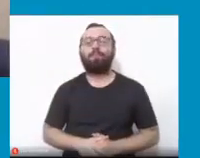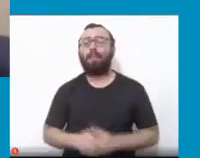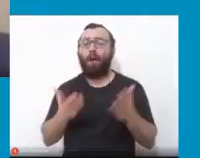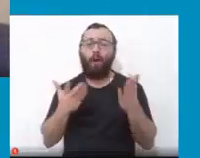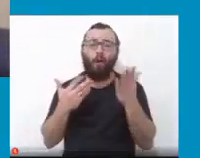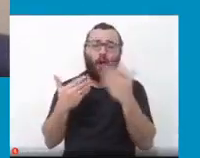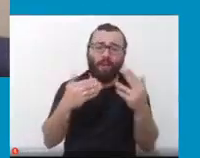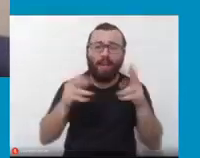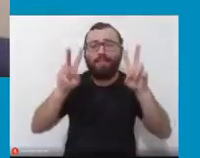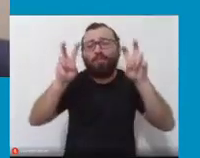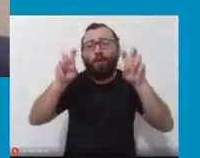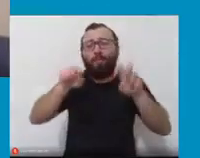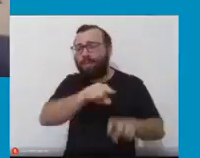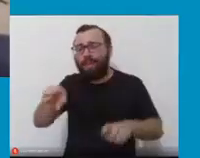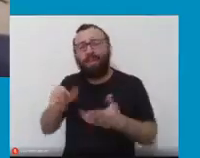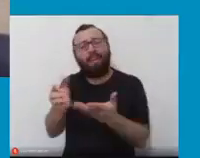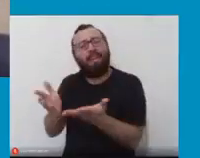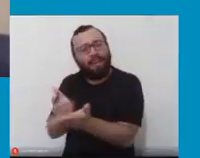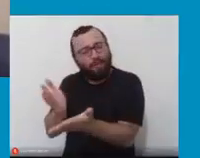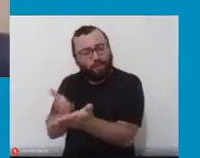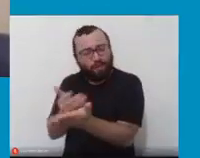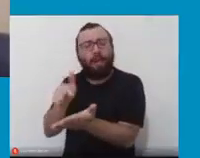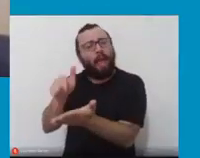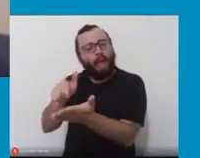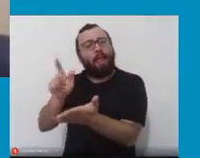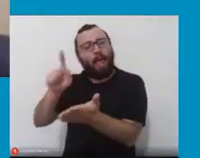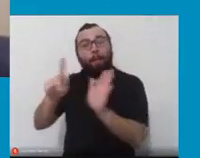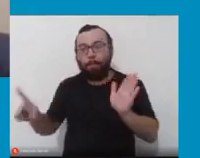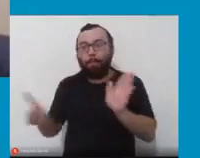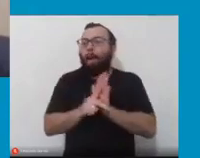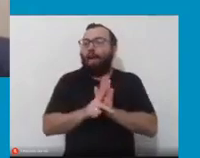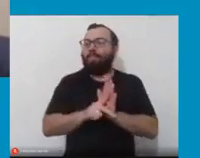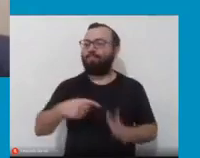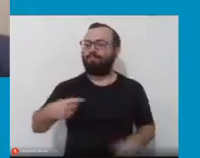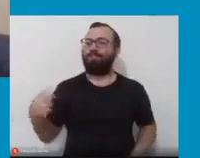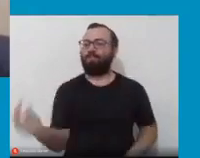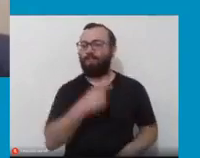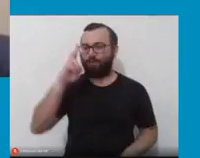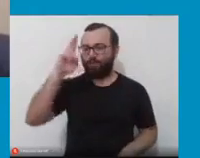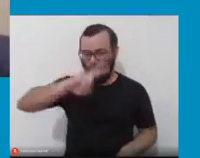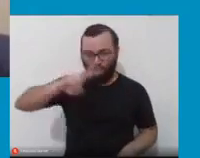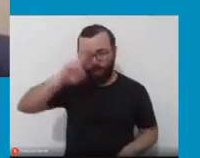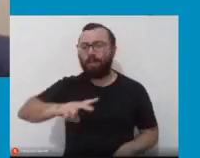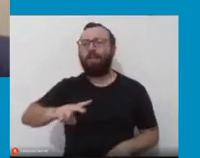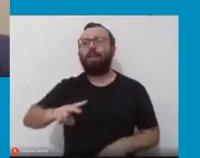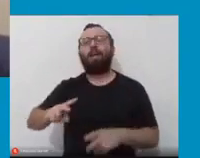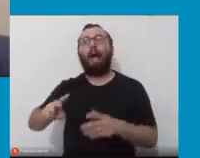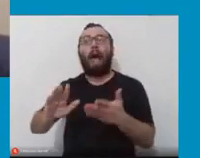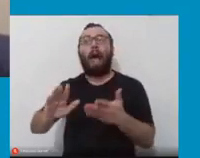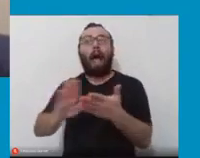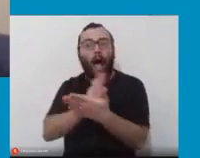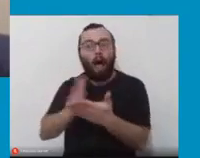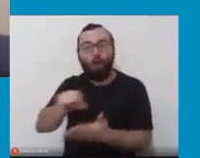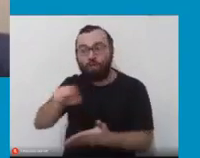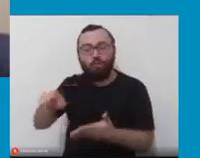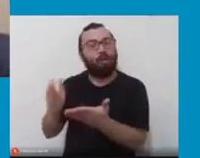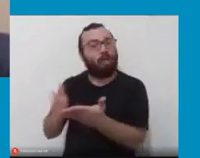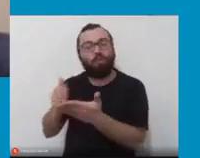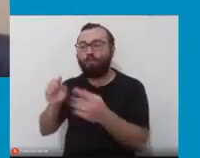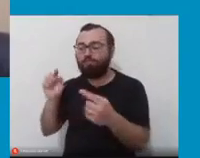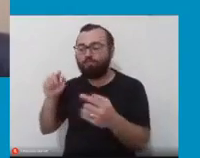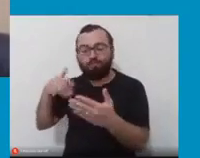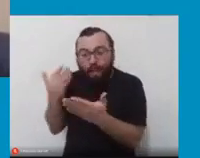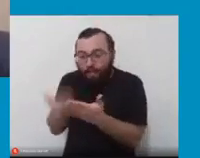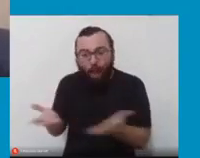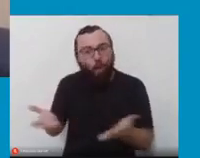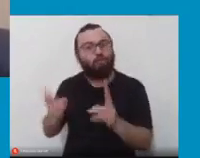conversando sobre esses livros, né, esses livros que fazem parte da nossa história e que permanecem, muitos deles, extremamente atuais, né, para além